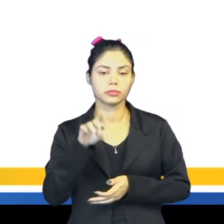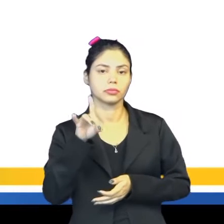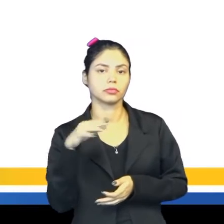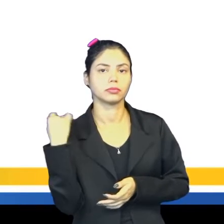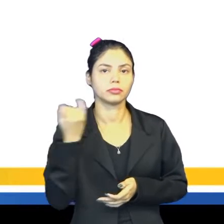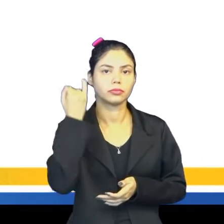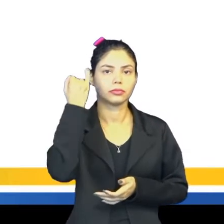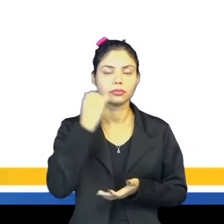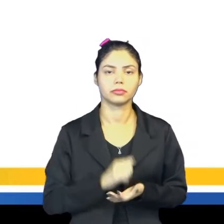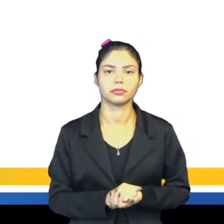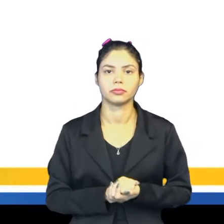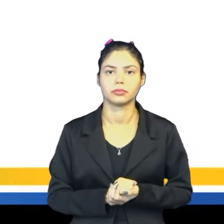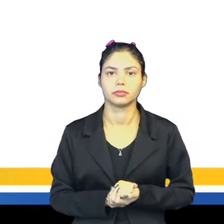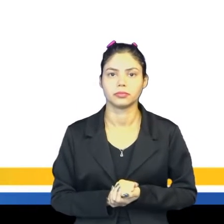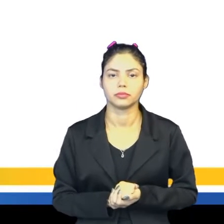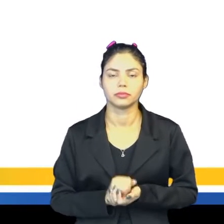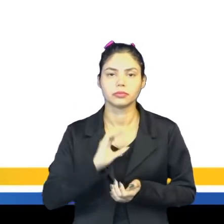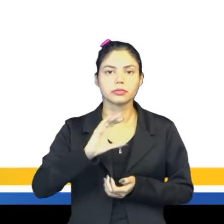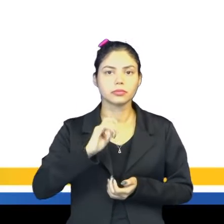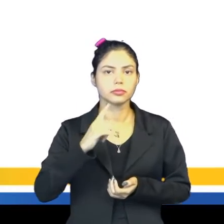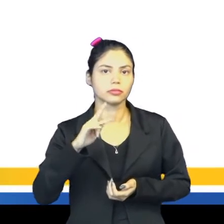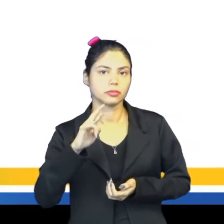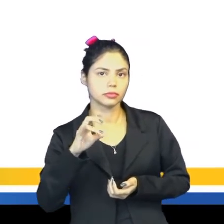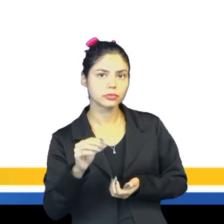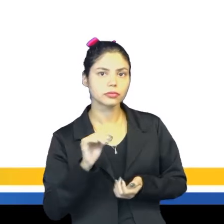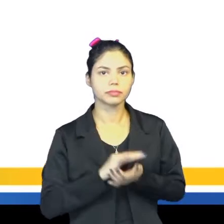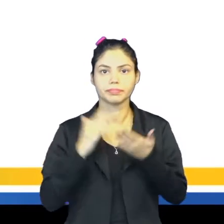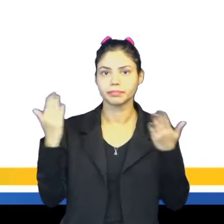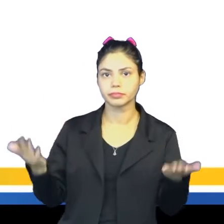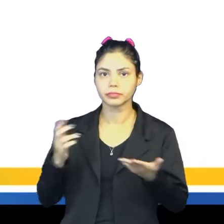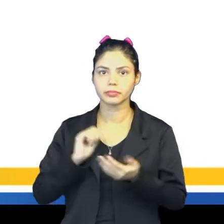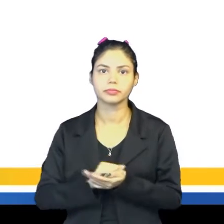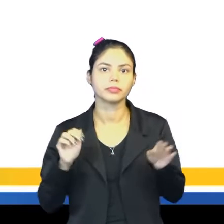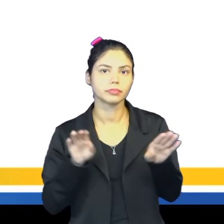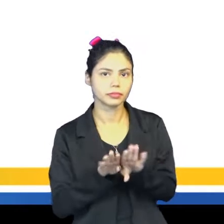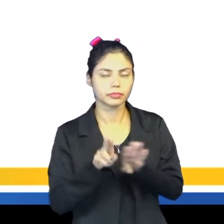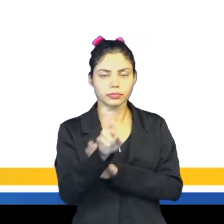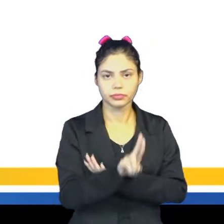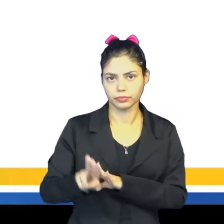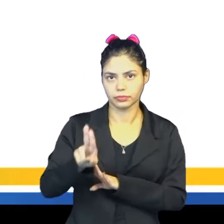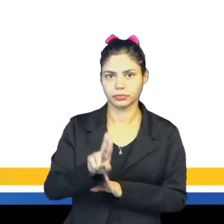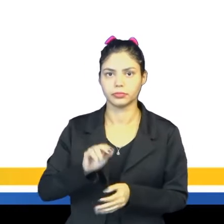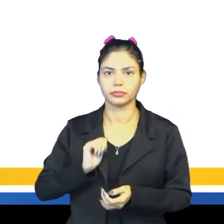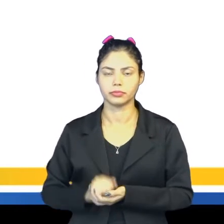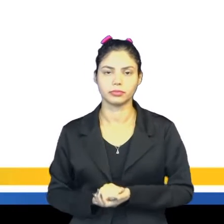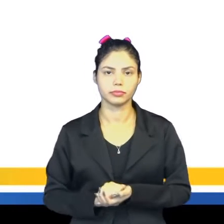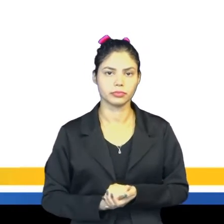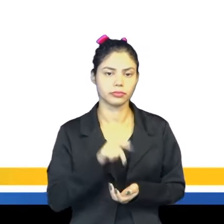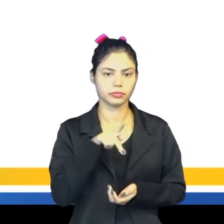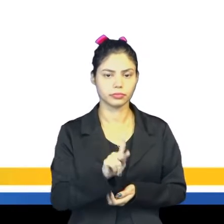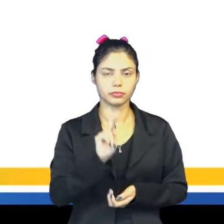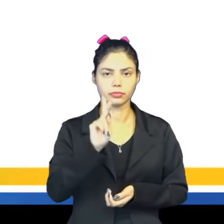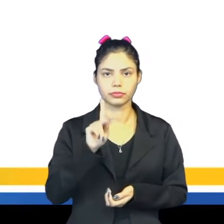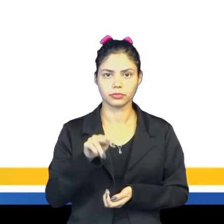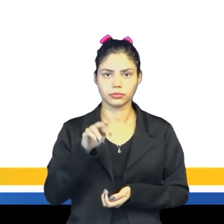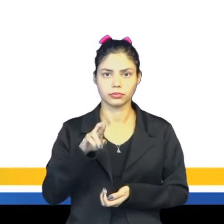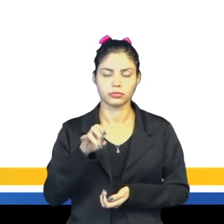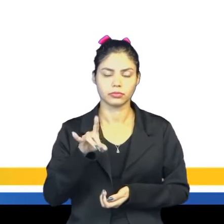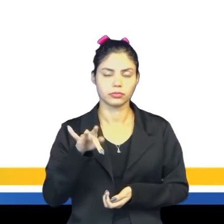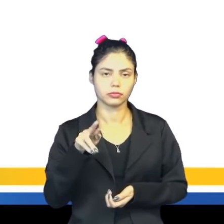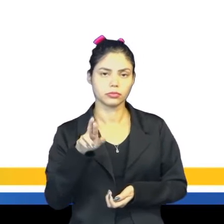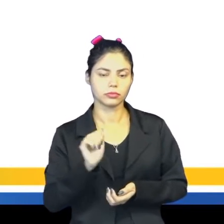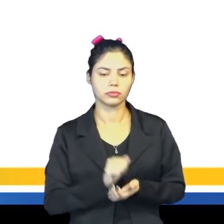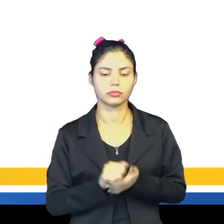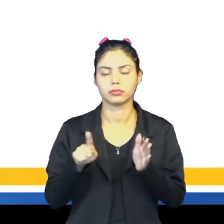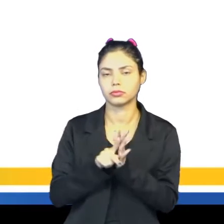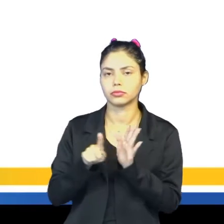unidade fundamental de capacidade. Entretanto, também é usado de quilolitro, tá? Que